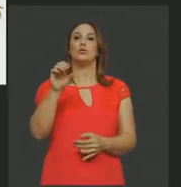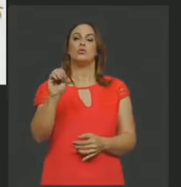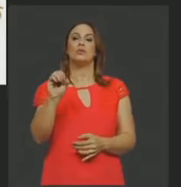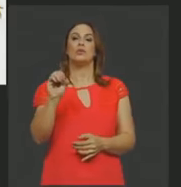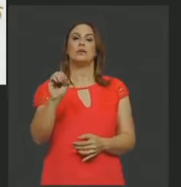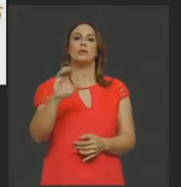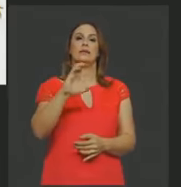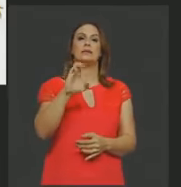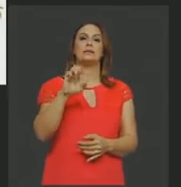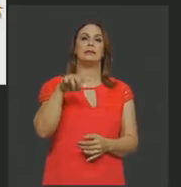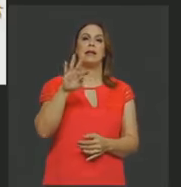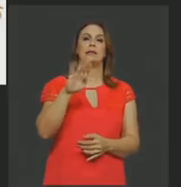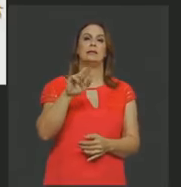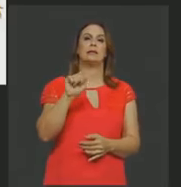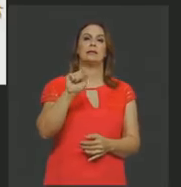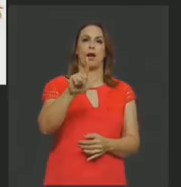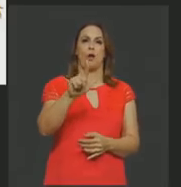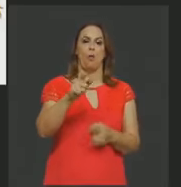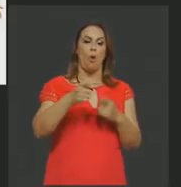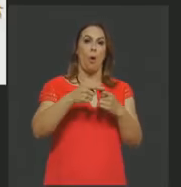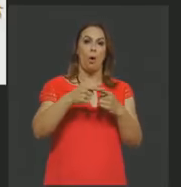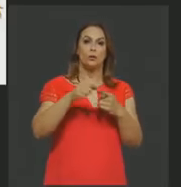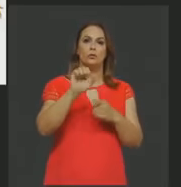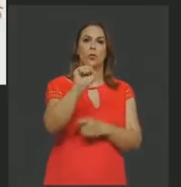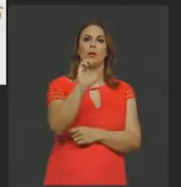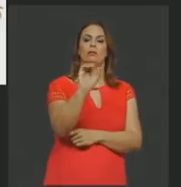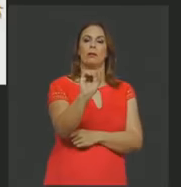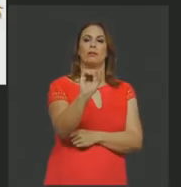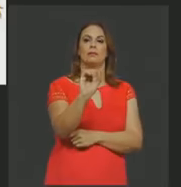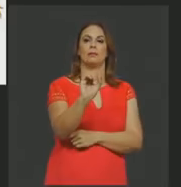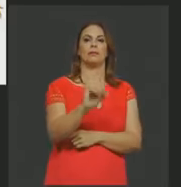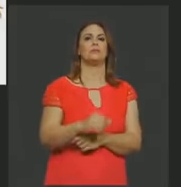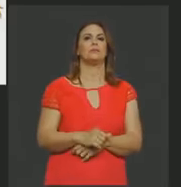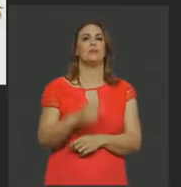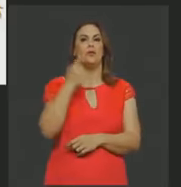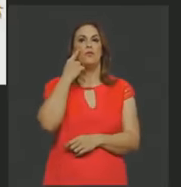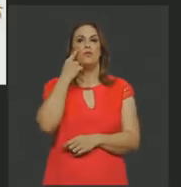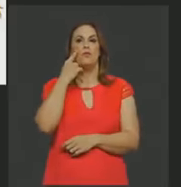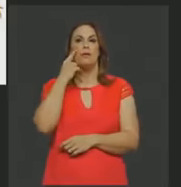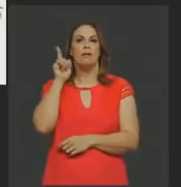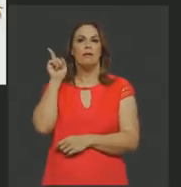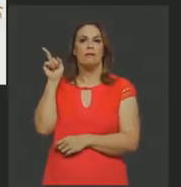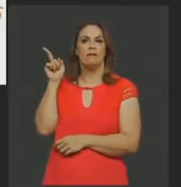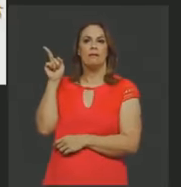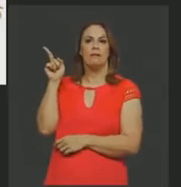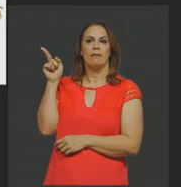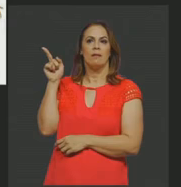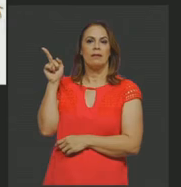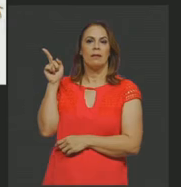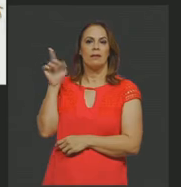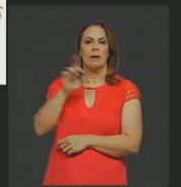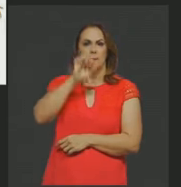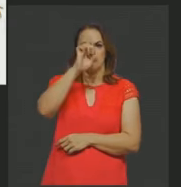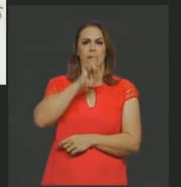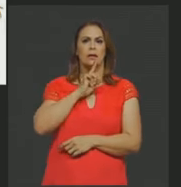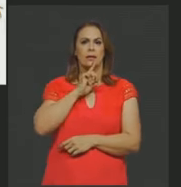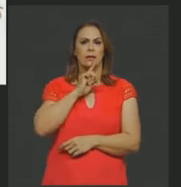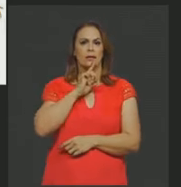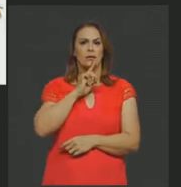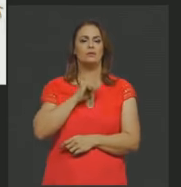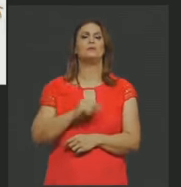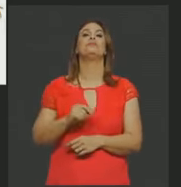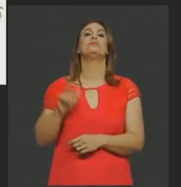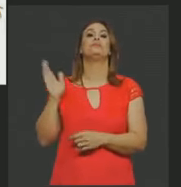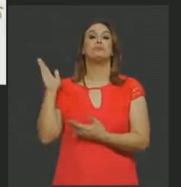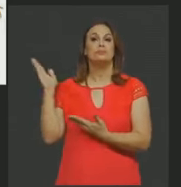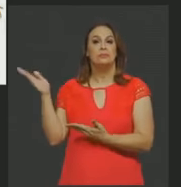ossos. E nós temos o esqueleto apendicular, que são os membros superiores e inferiores, incluindo a cintura pélvica